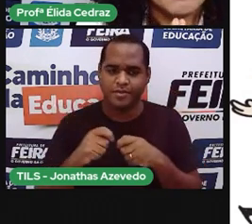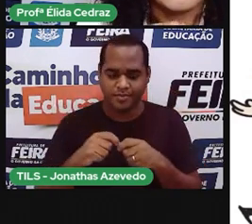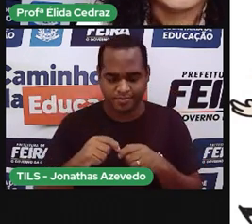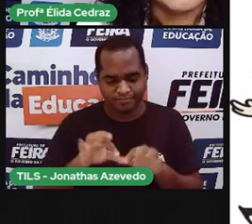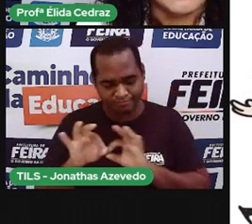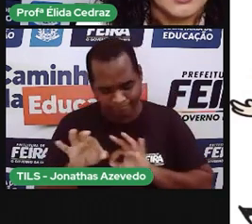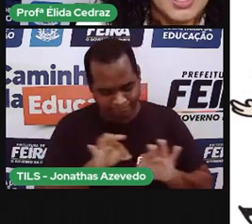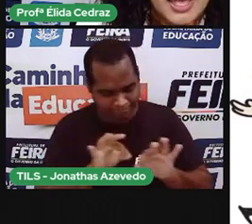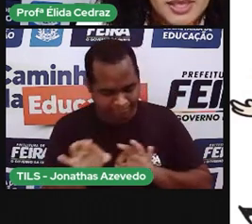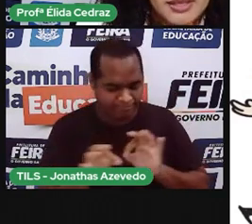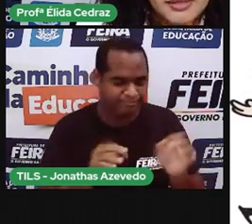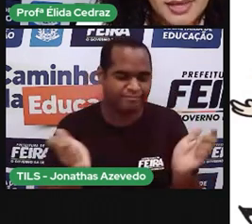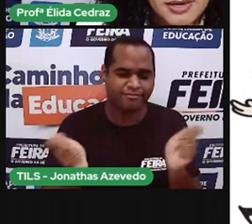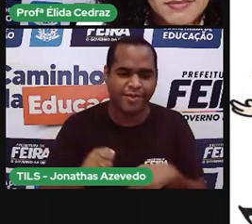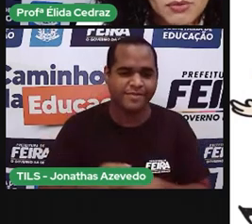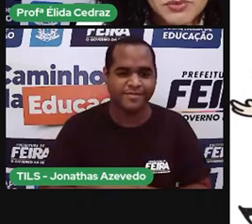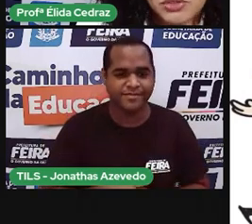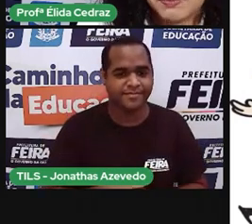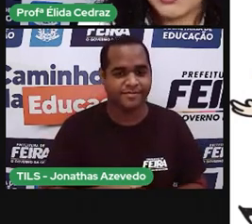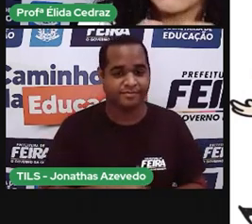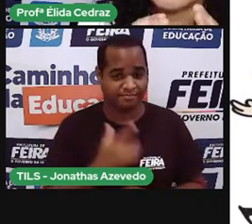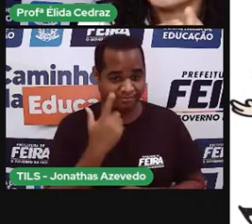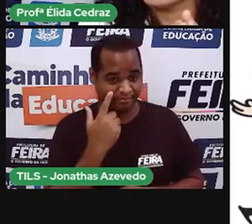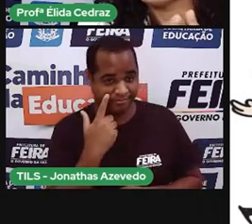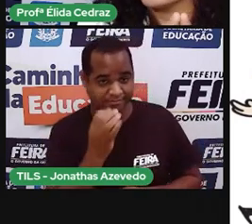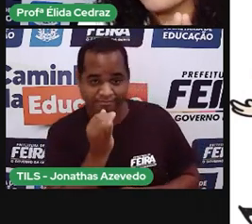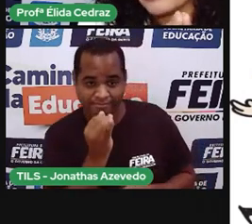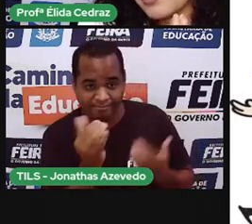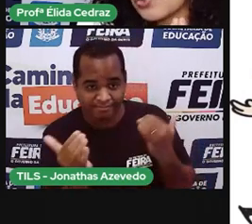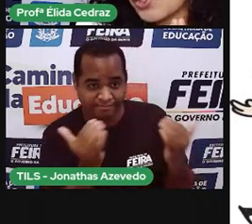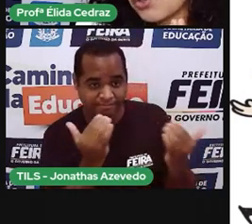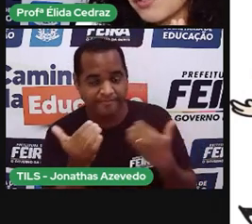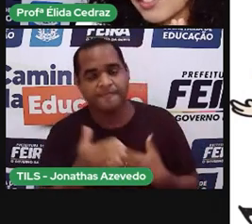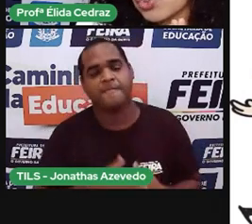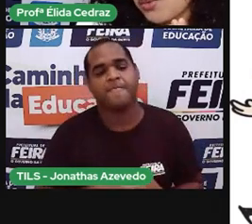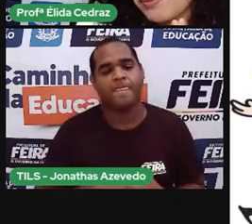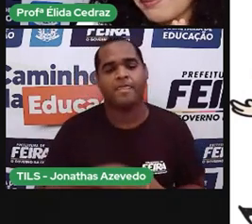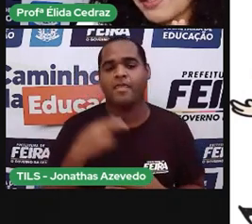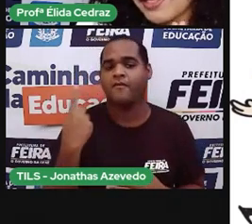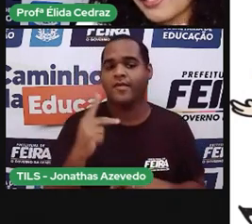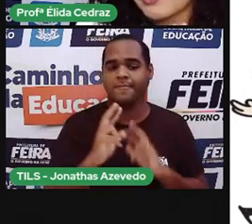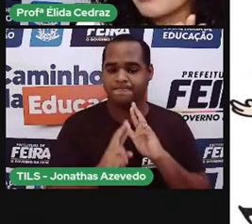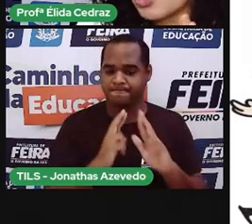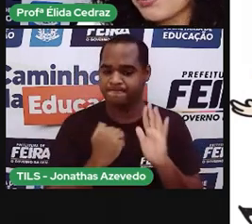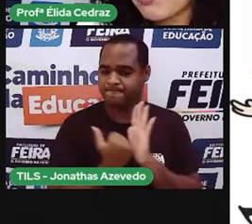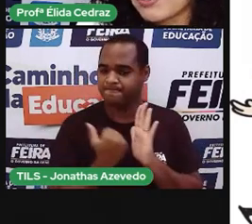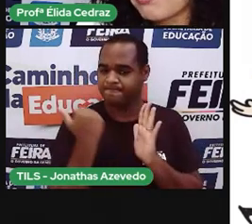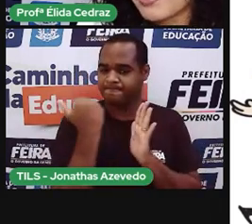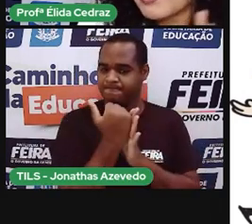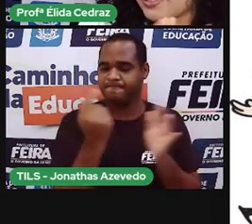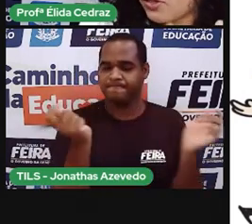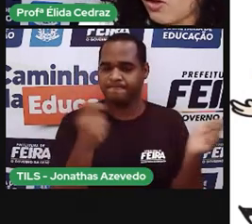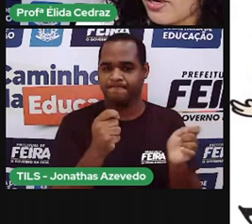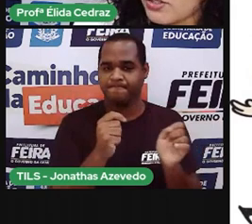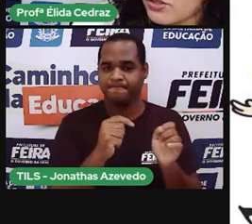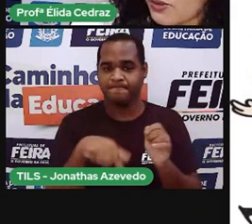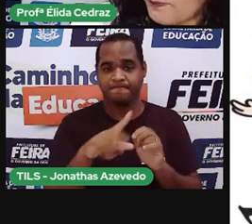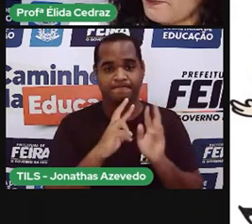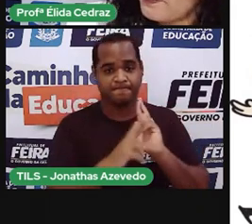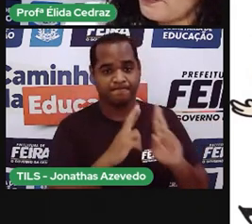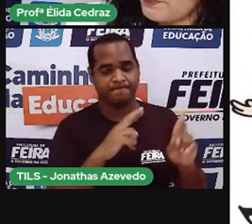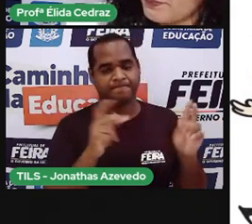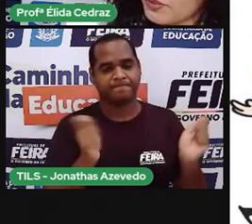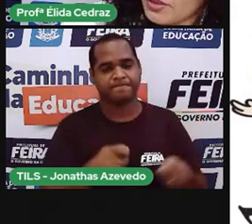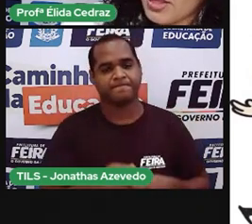sucatinho. Querem ver algumas opções? Na sua atividade complementar, tá pedindo para você fazer. Olha só.